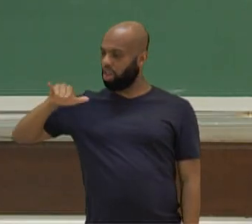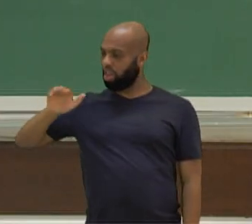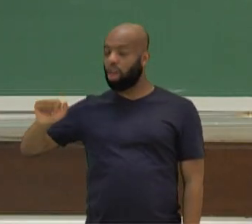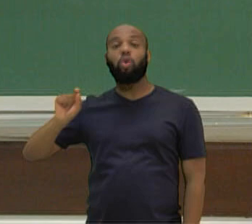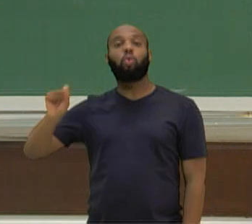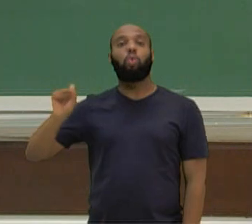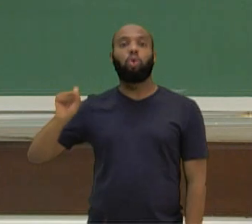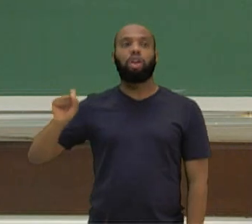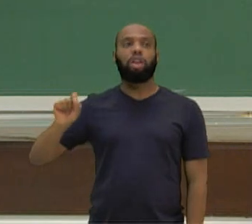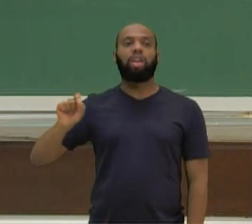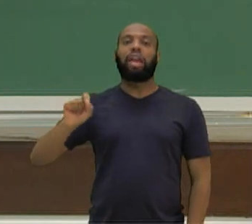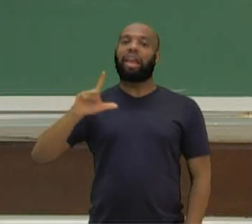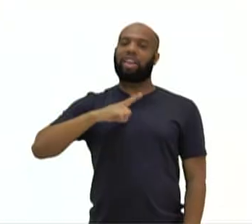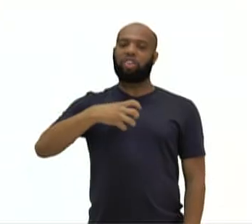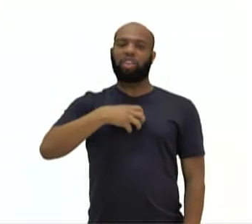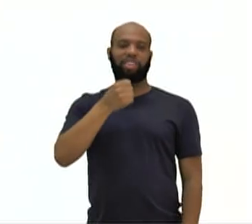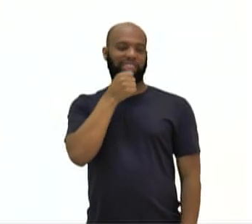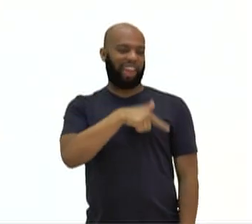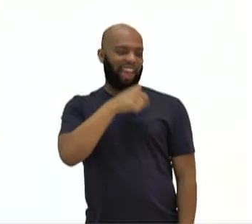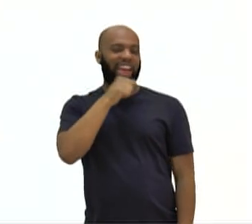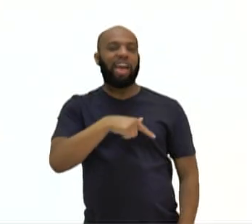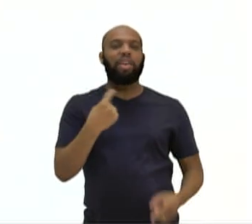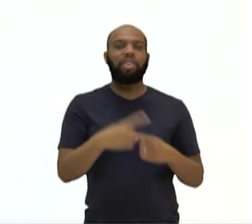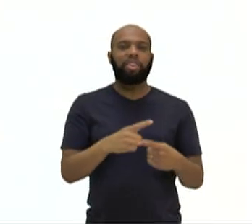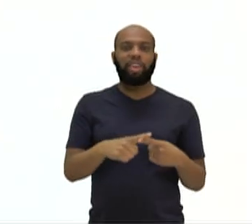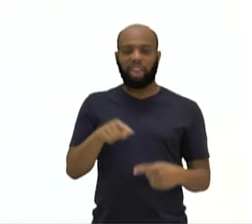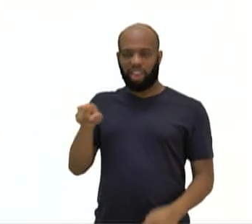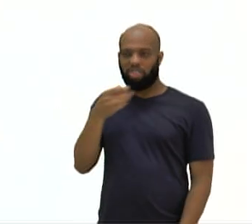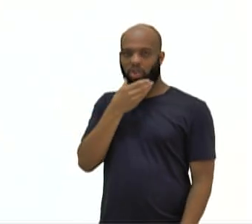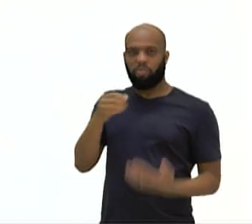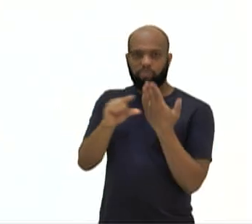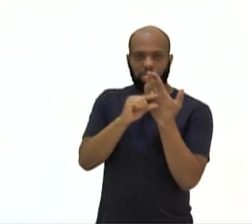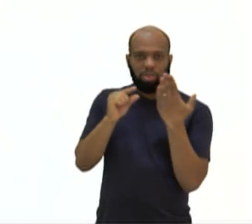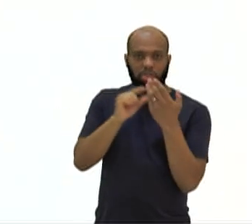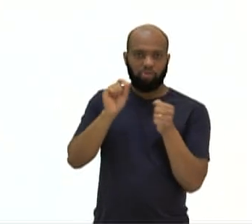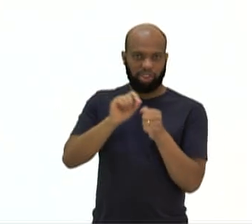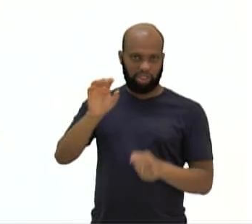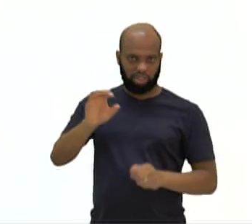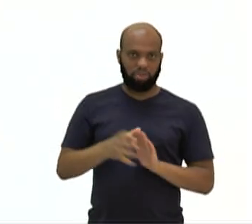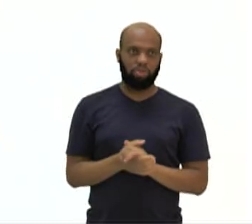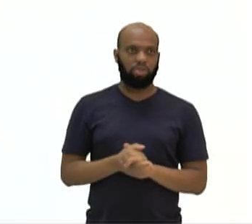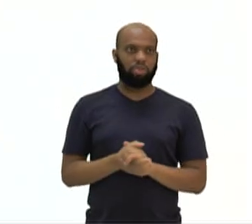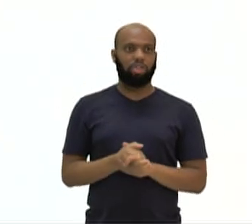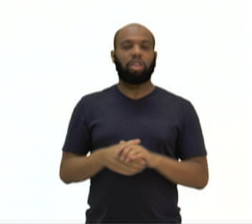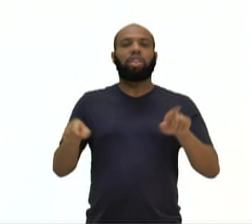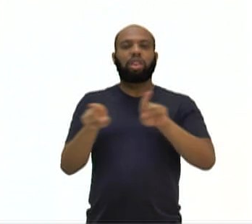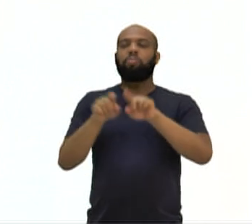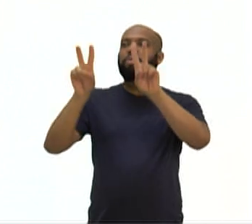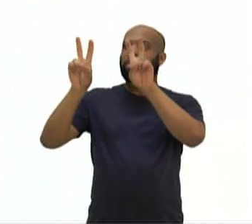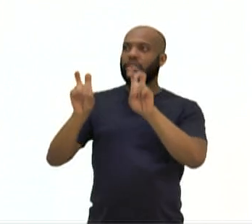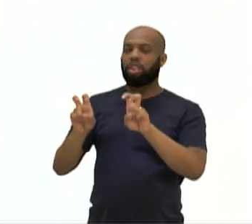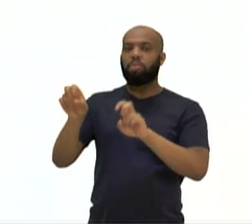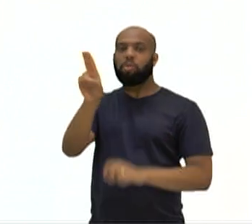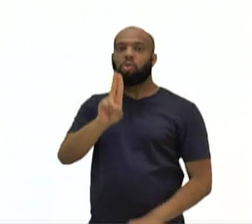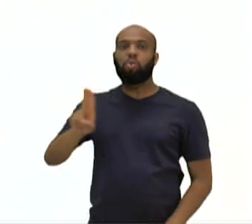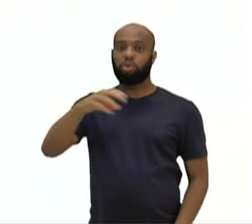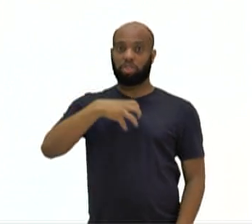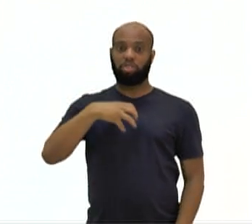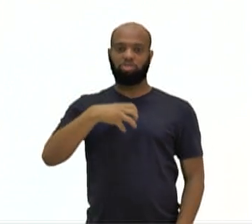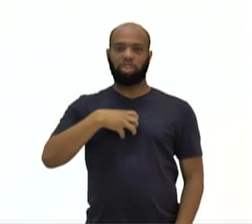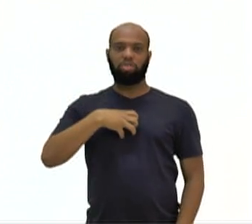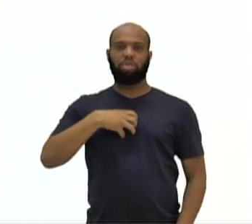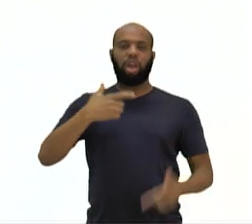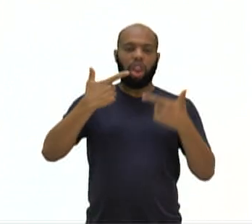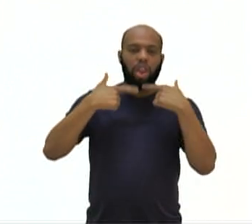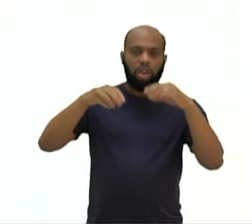a abordagem bem-humorada. O Luiz Fernando, ele faz muito isso, dos temas e também o uso da linguagem coloquial, que